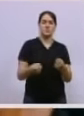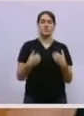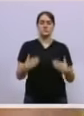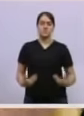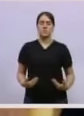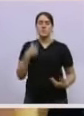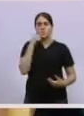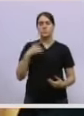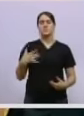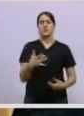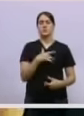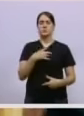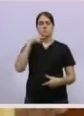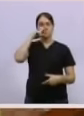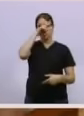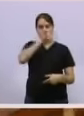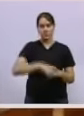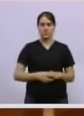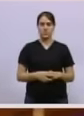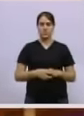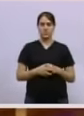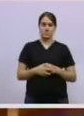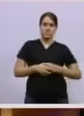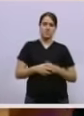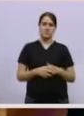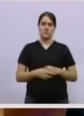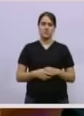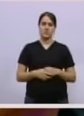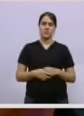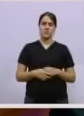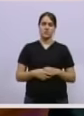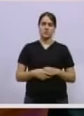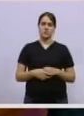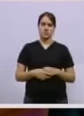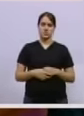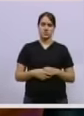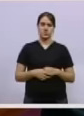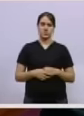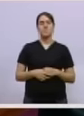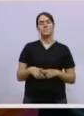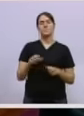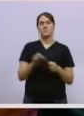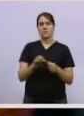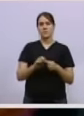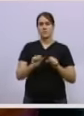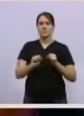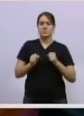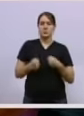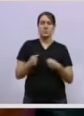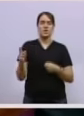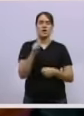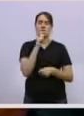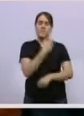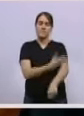se restabelecer. O que é o processo da hipertrofia? Você faz um esforço que o seu músculo não está acostumado, e